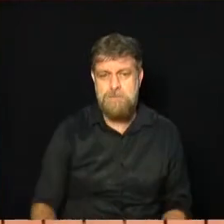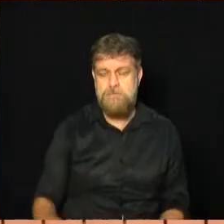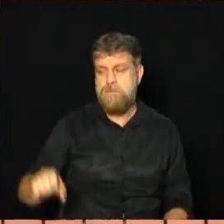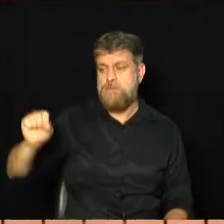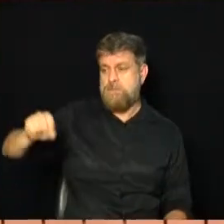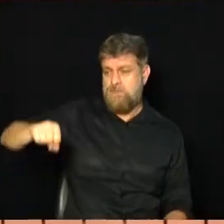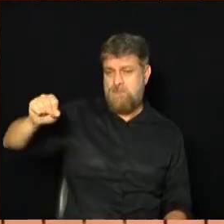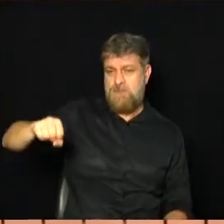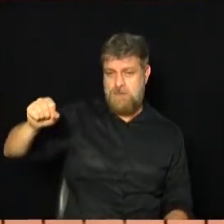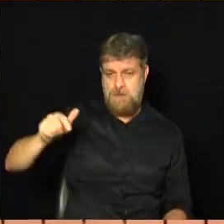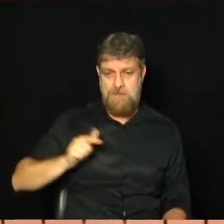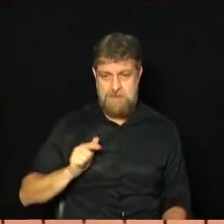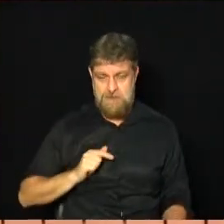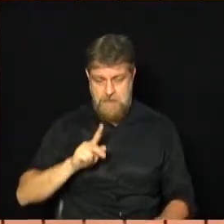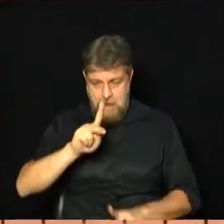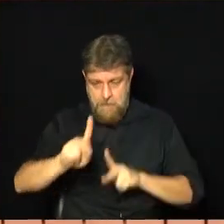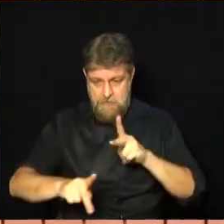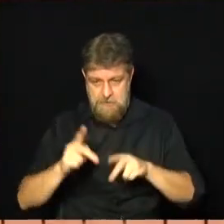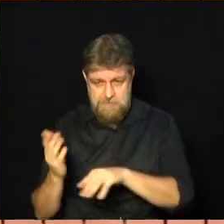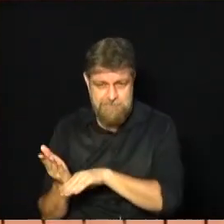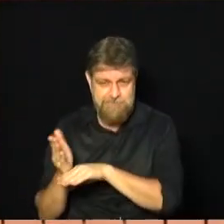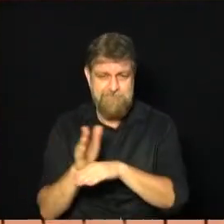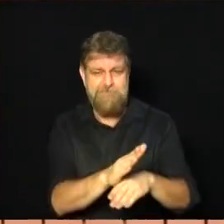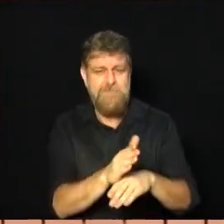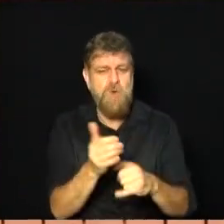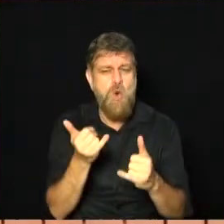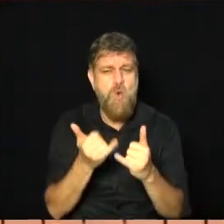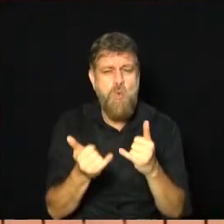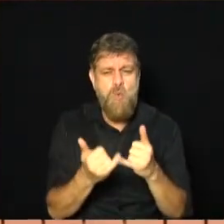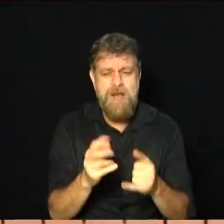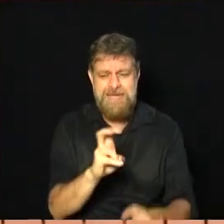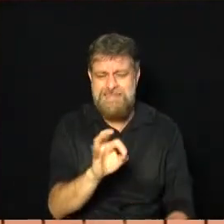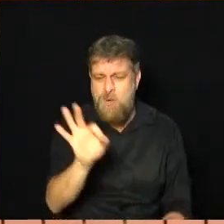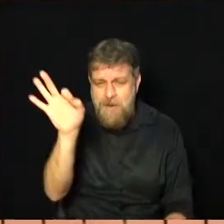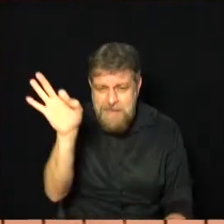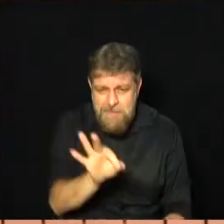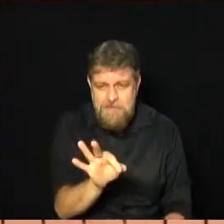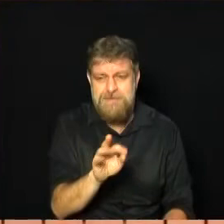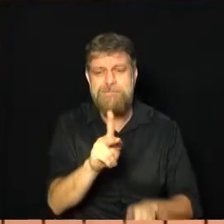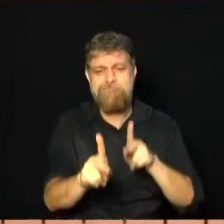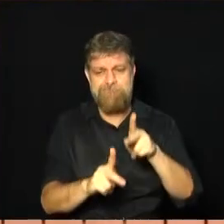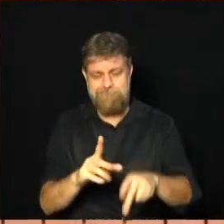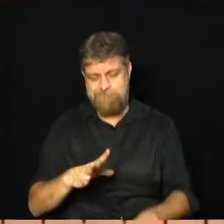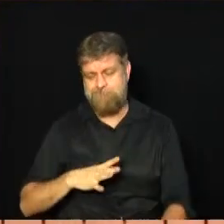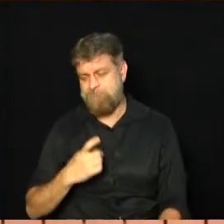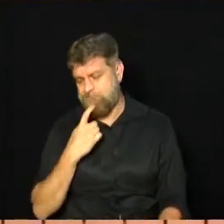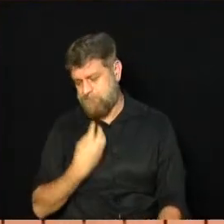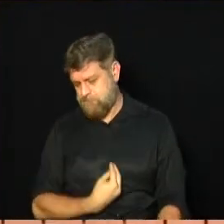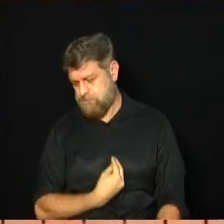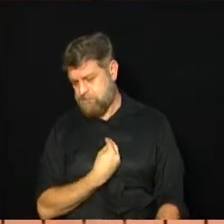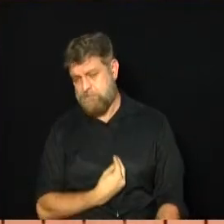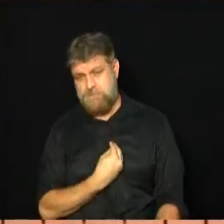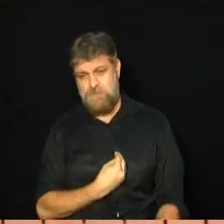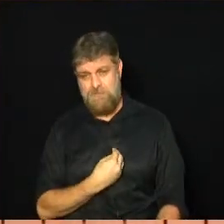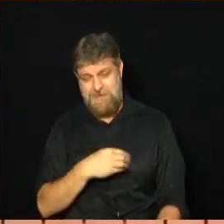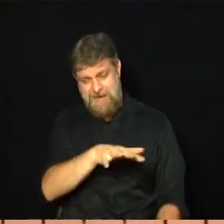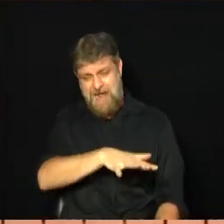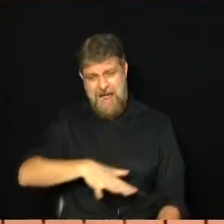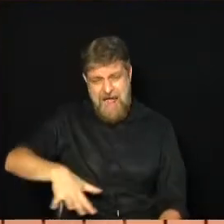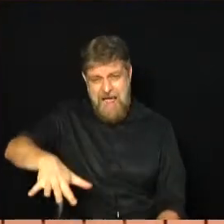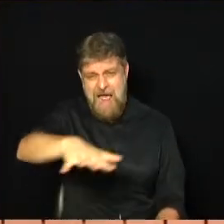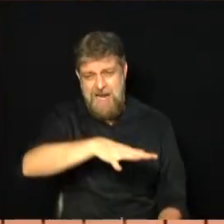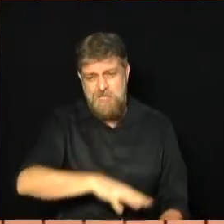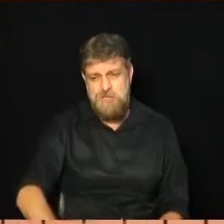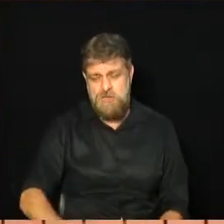vai trazer um grande benefício para quase 50% da população de Campinas. Porque toda aquela região dos distritos